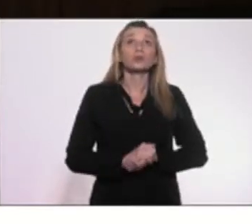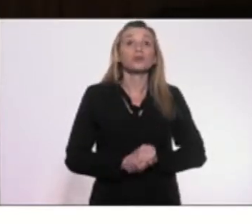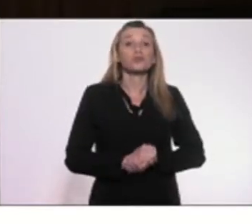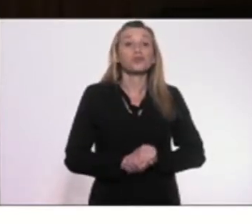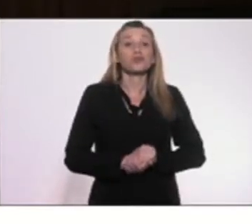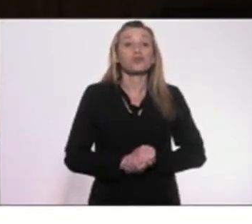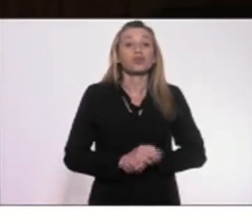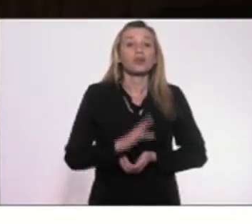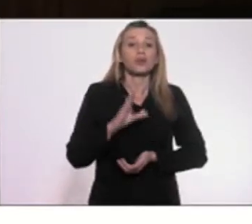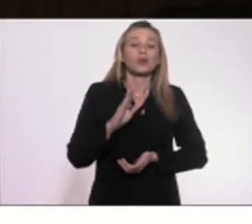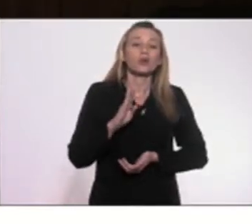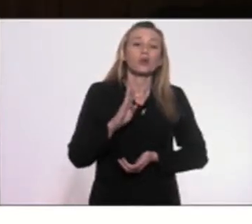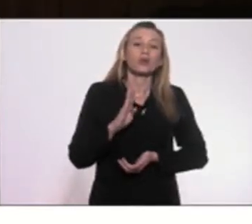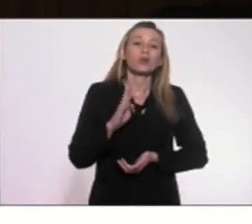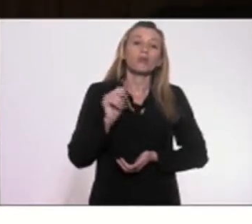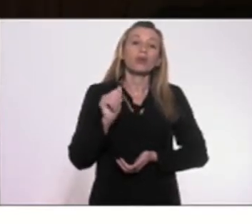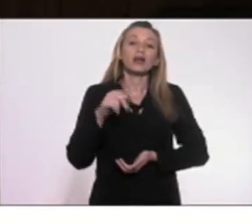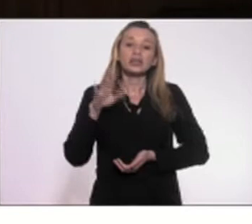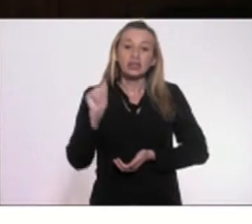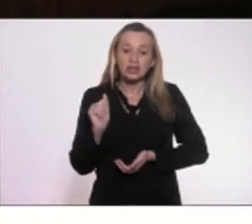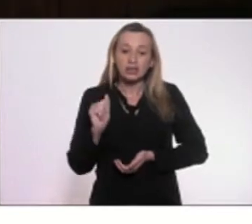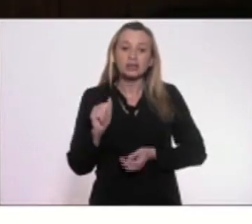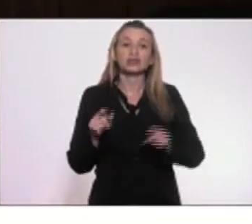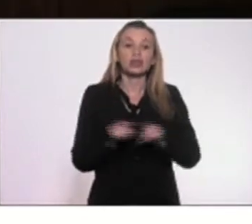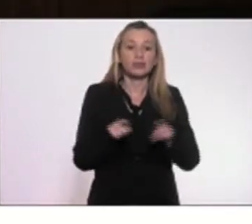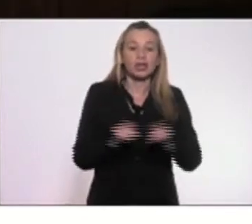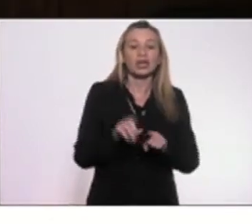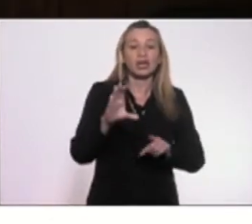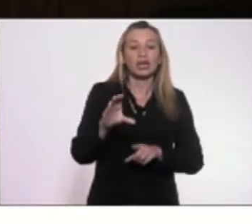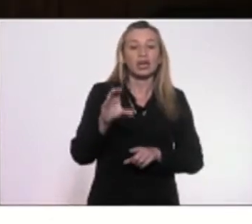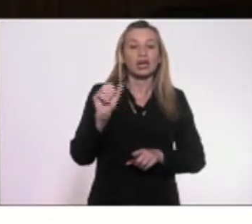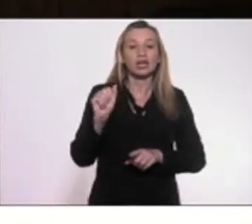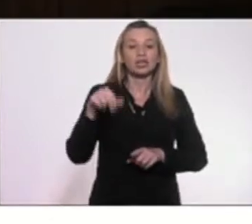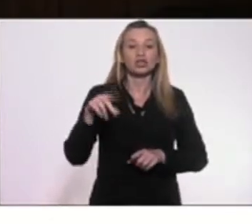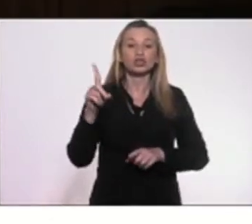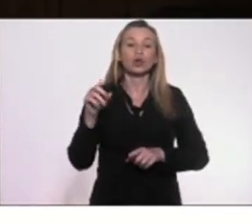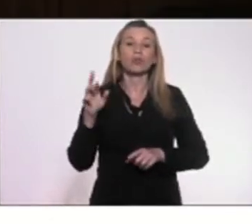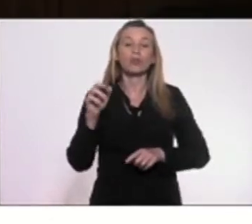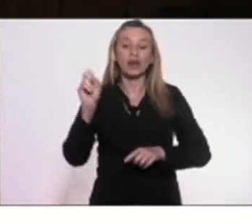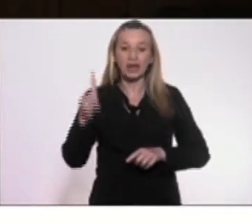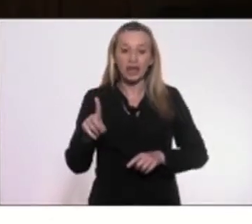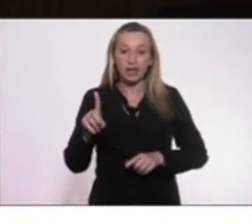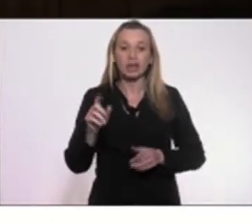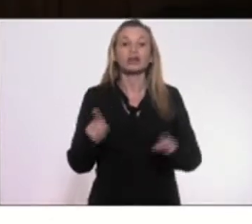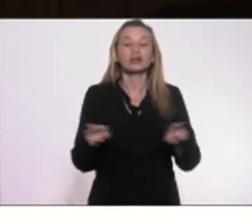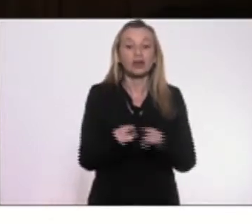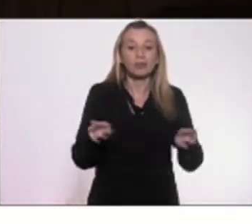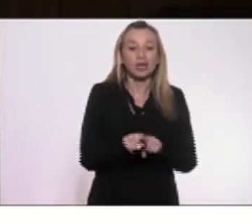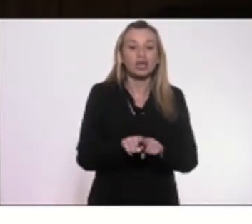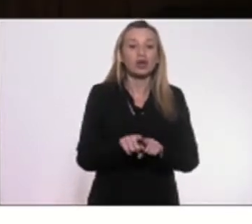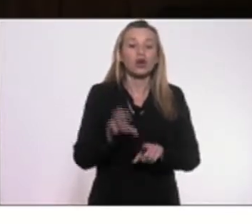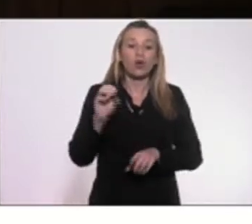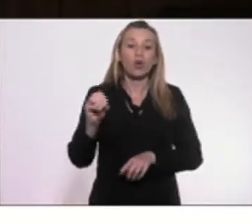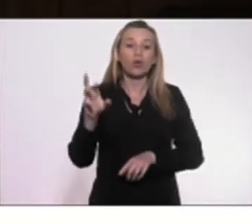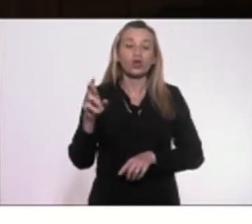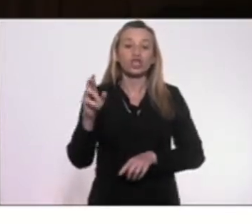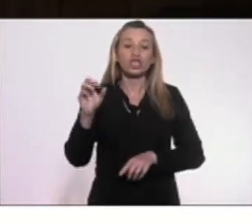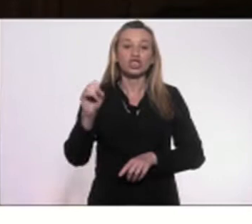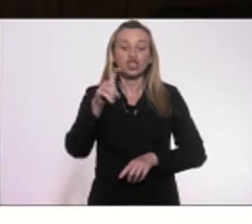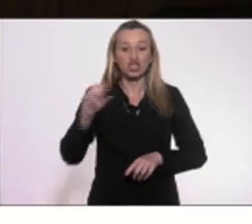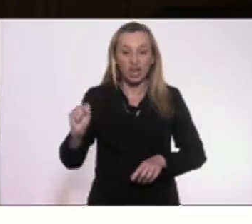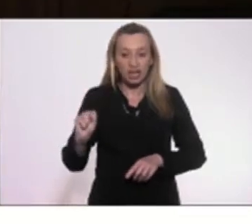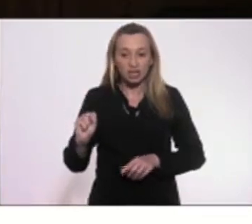na Umbanda quanto no Candomblé, os orixás, eu falo